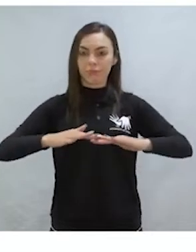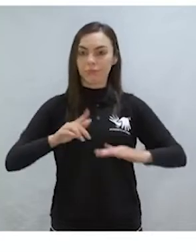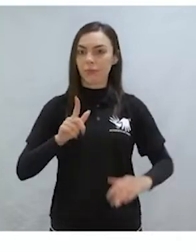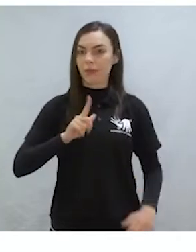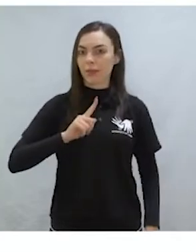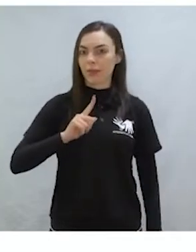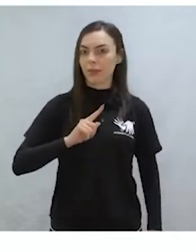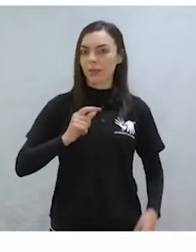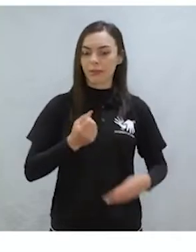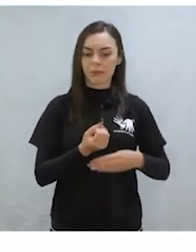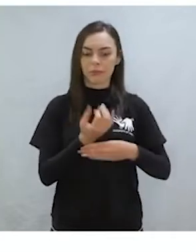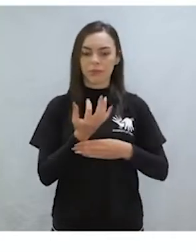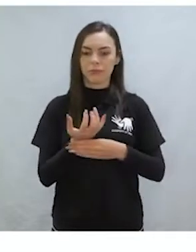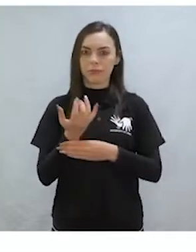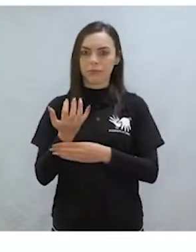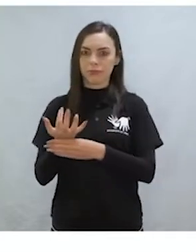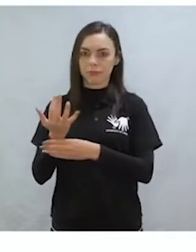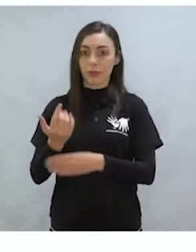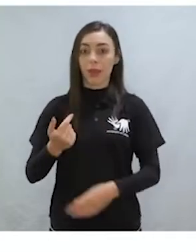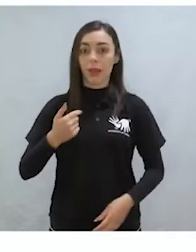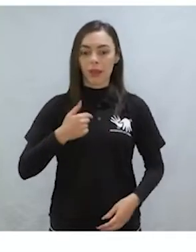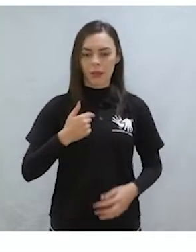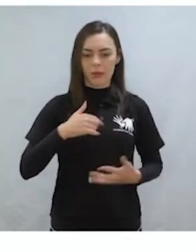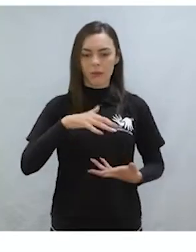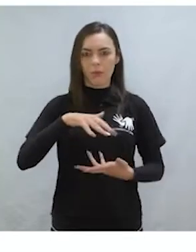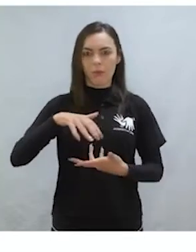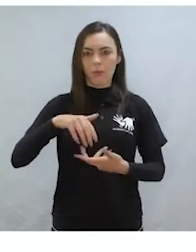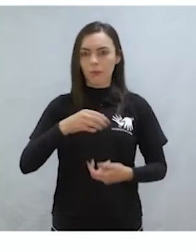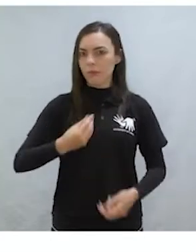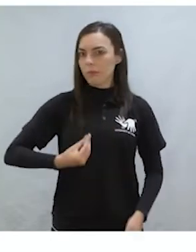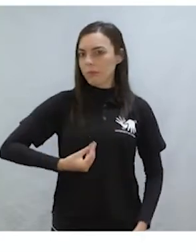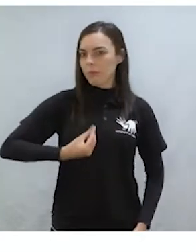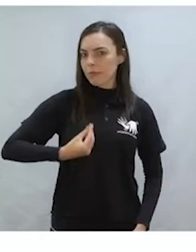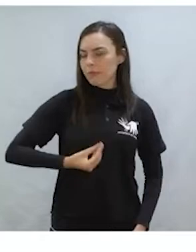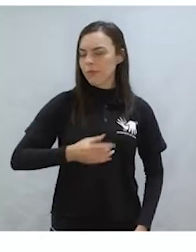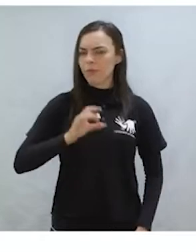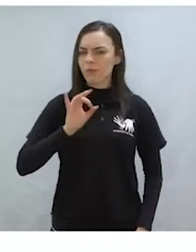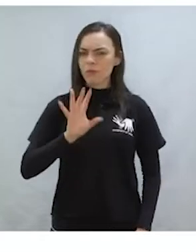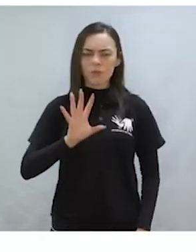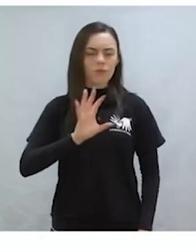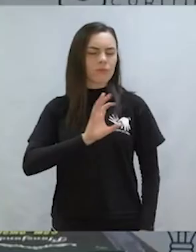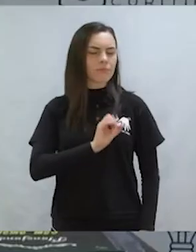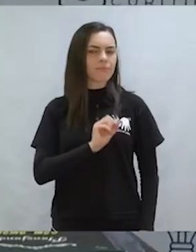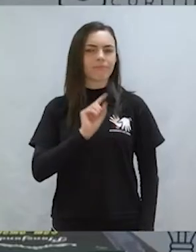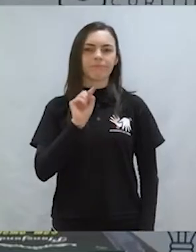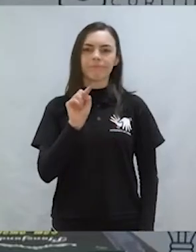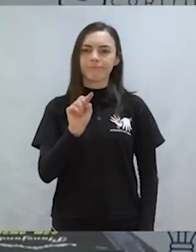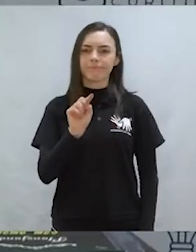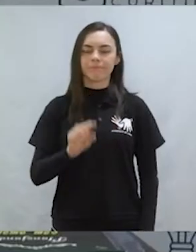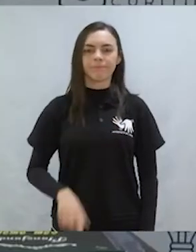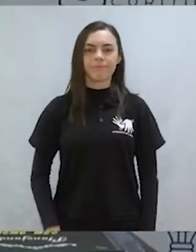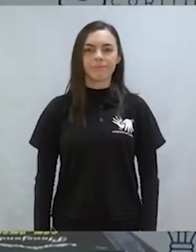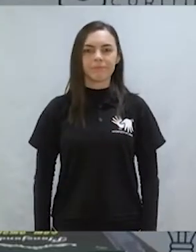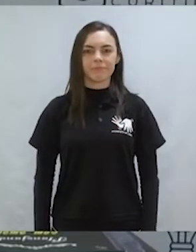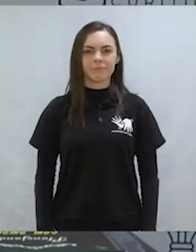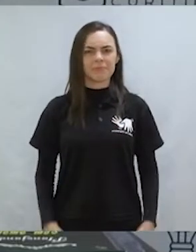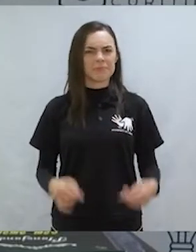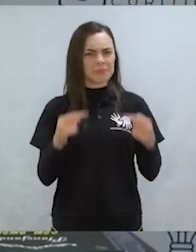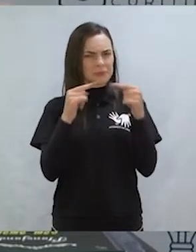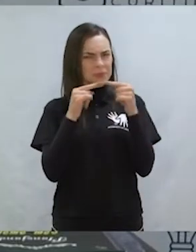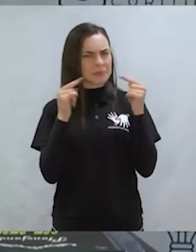baleias nascem no mar. Eu nasci neste mundo só para te